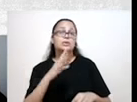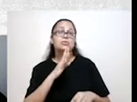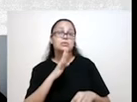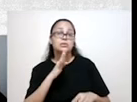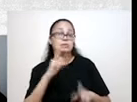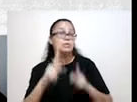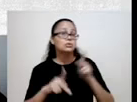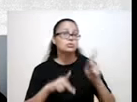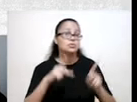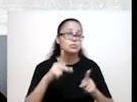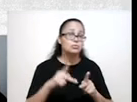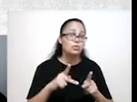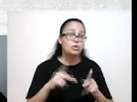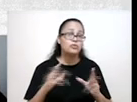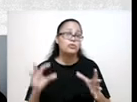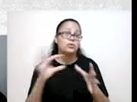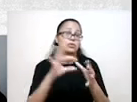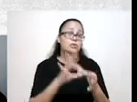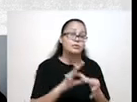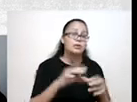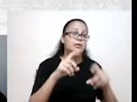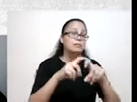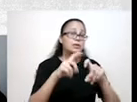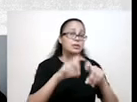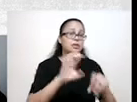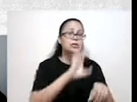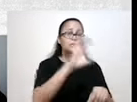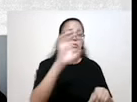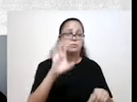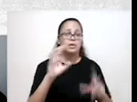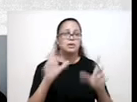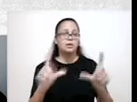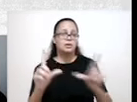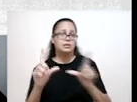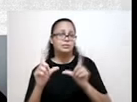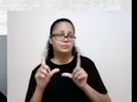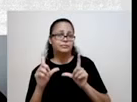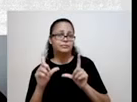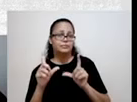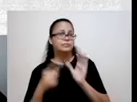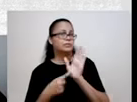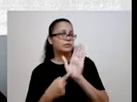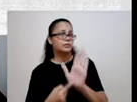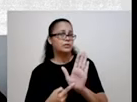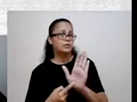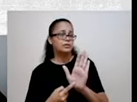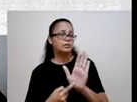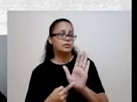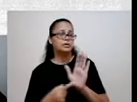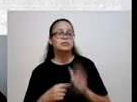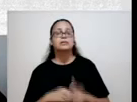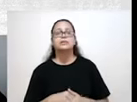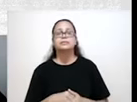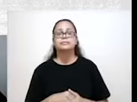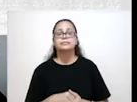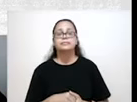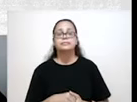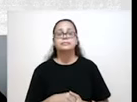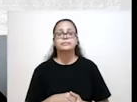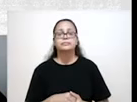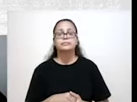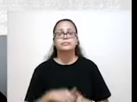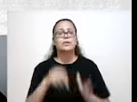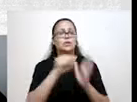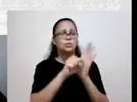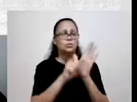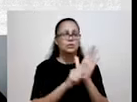foram incorporados à medicina europeia, ok? A ilustração que temos aqui ao lado, uma ilustração anônima